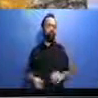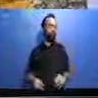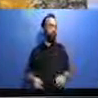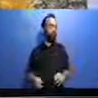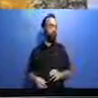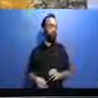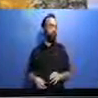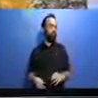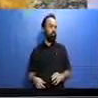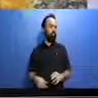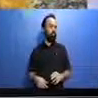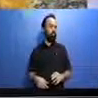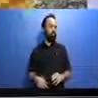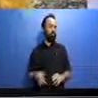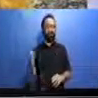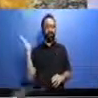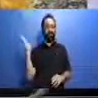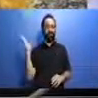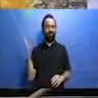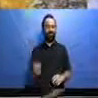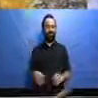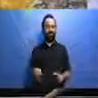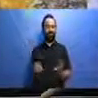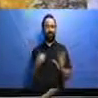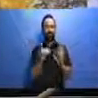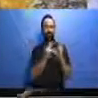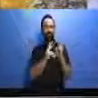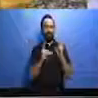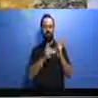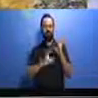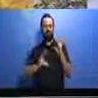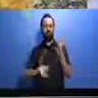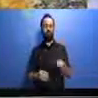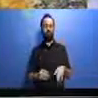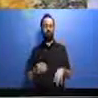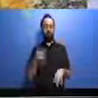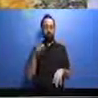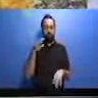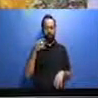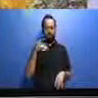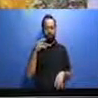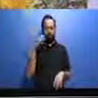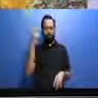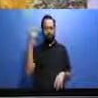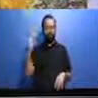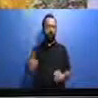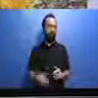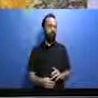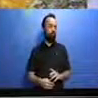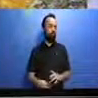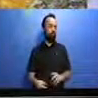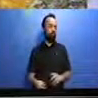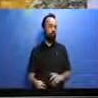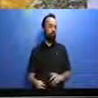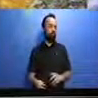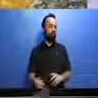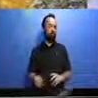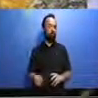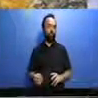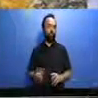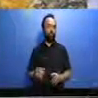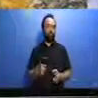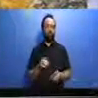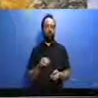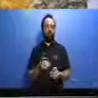animais. O Bob Esponja é um desenho muito apreciado por muitos. Eles utilizaram uma esponja do mar de cor amarela e